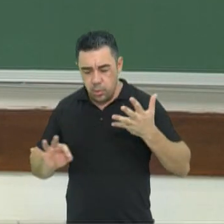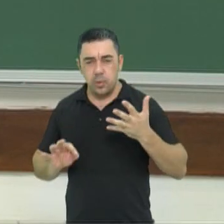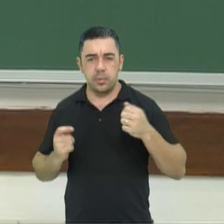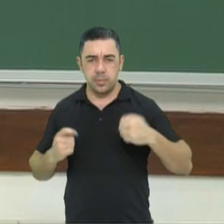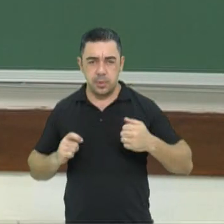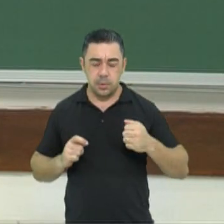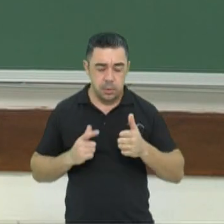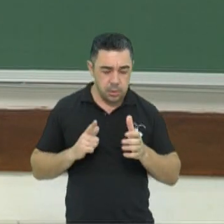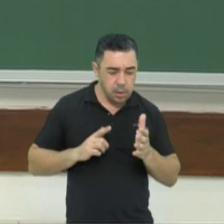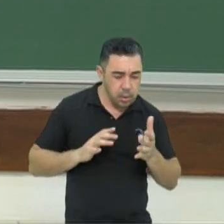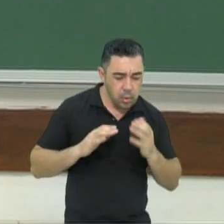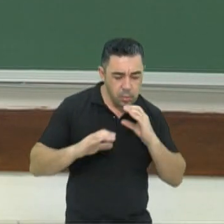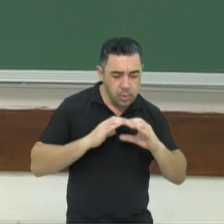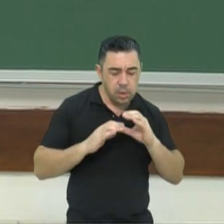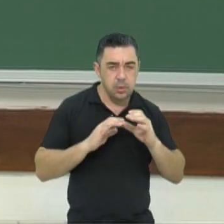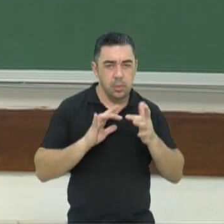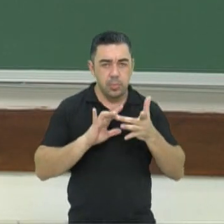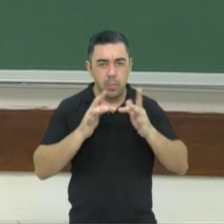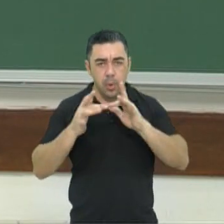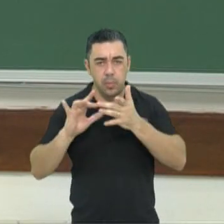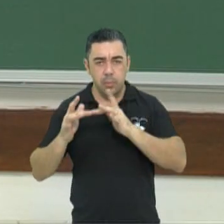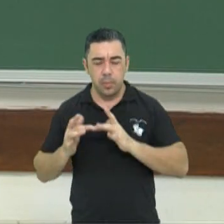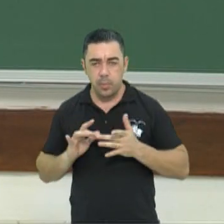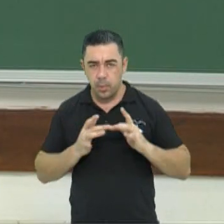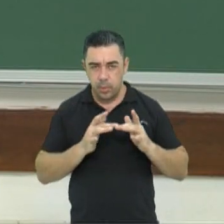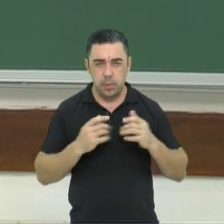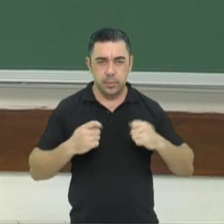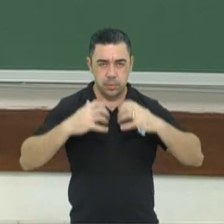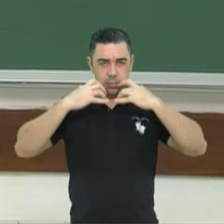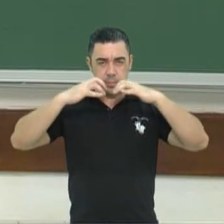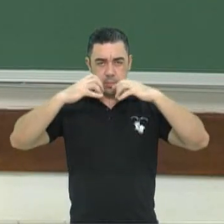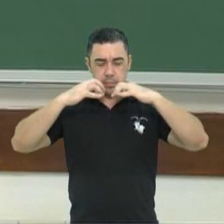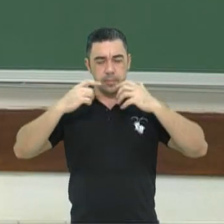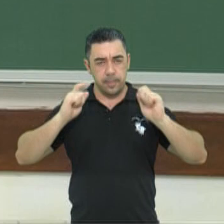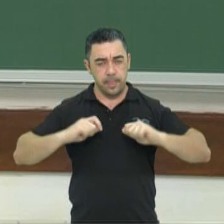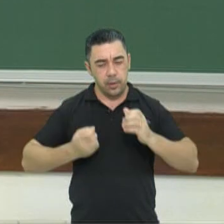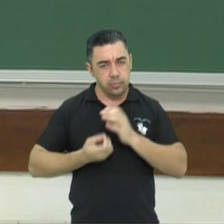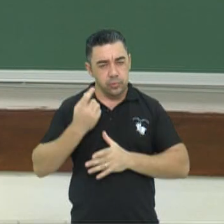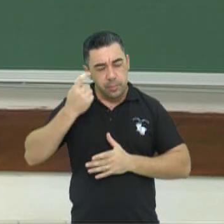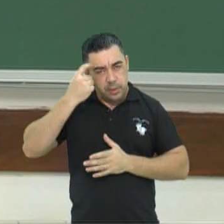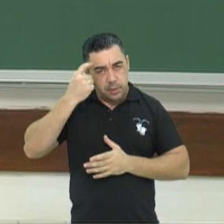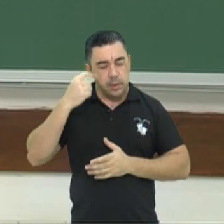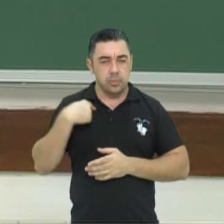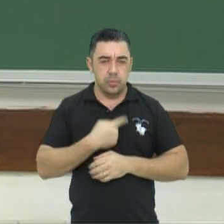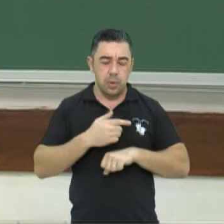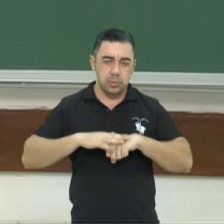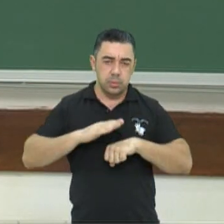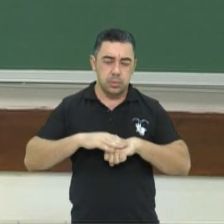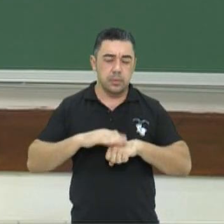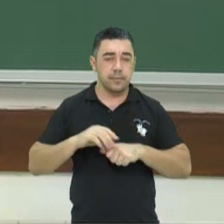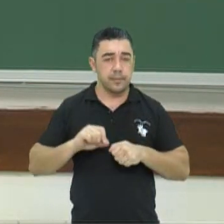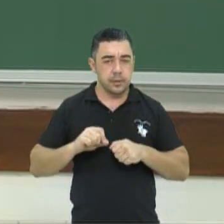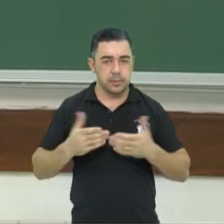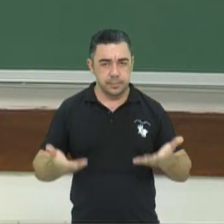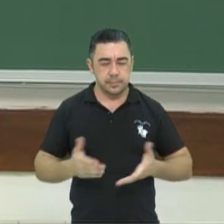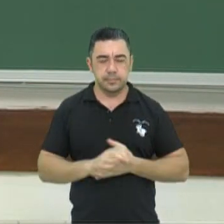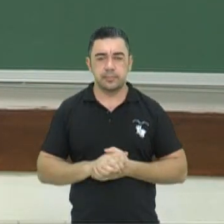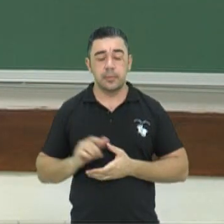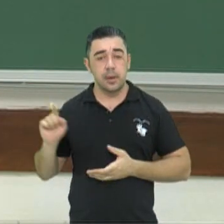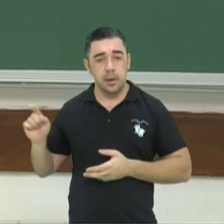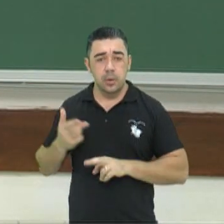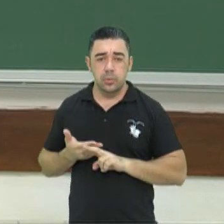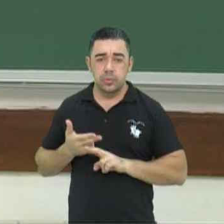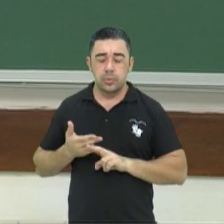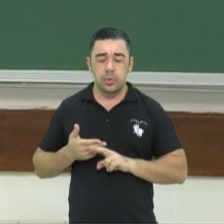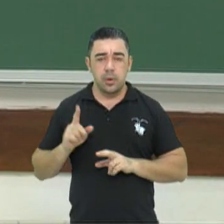são ativados e eles é como se fosse uma conversa entre eles e que surgem os nossos pensamentos, as nossas ações. E ele usou